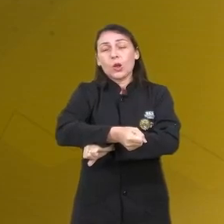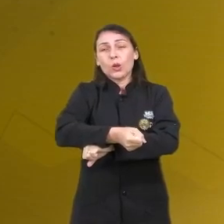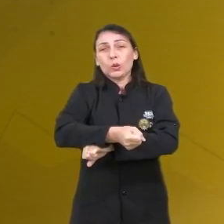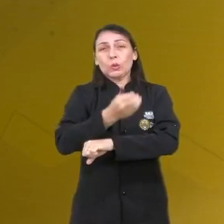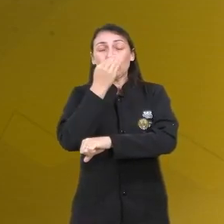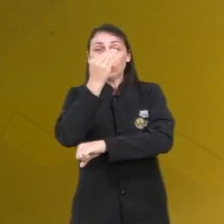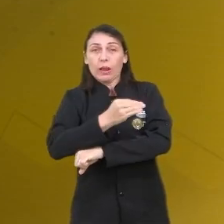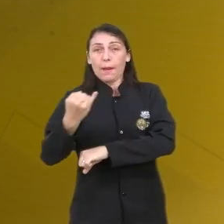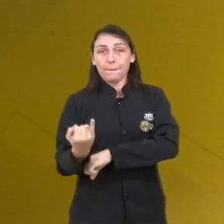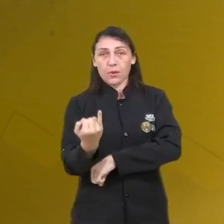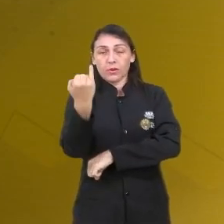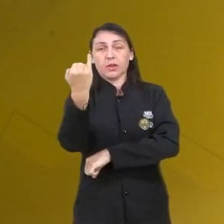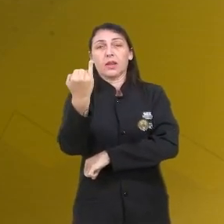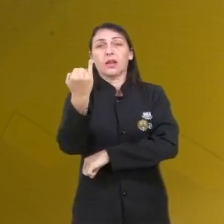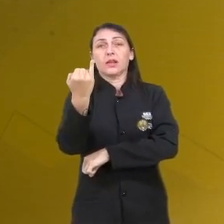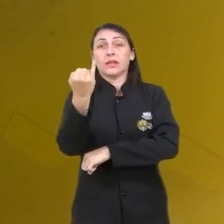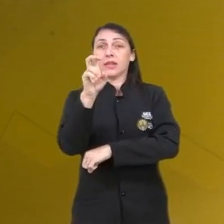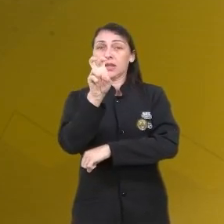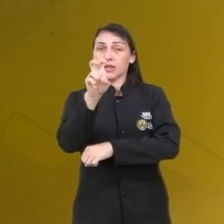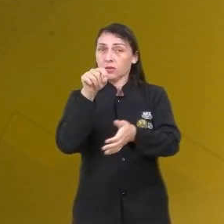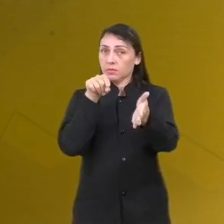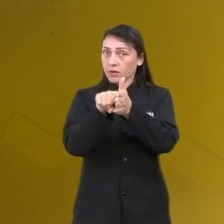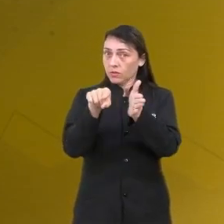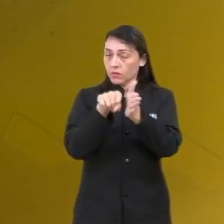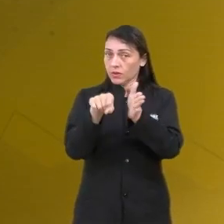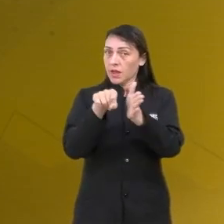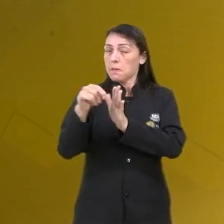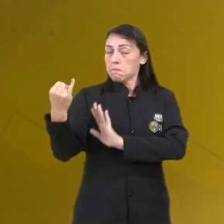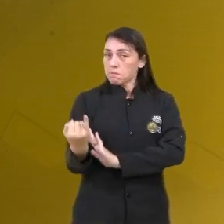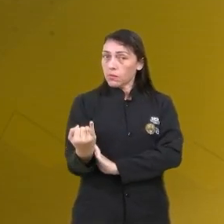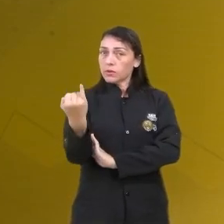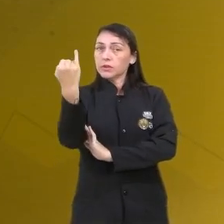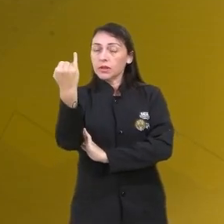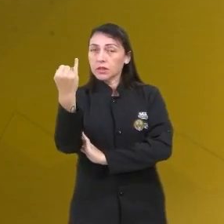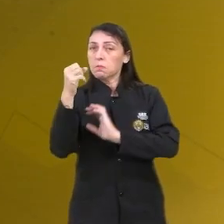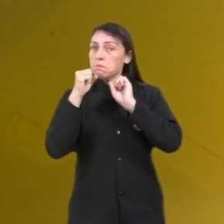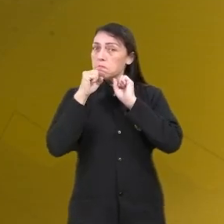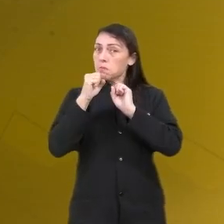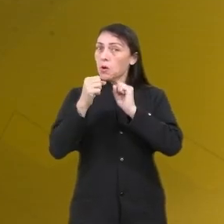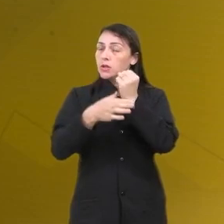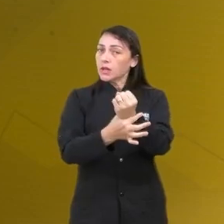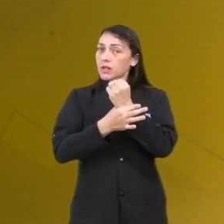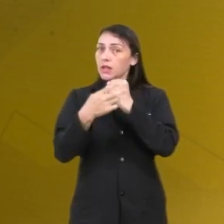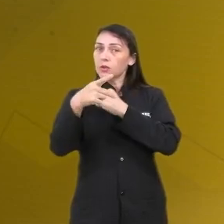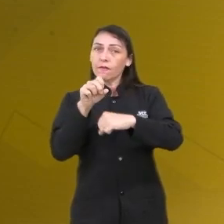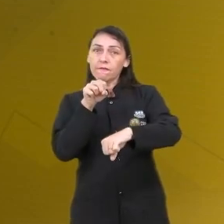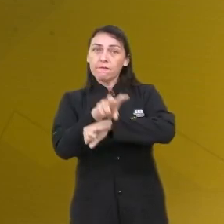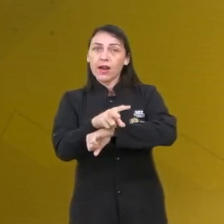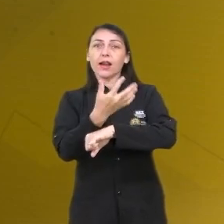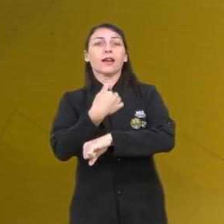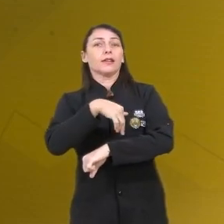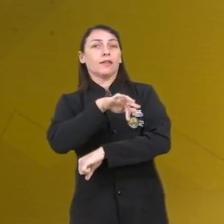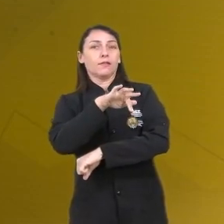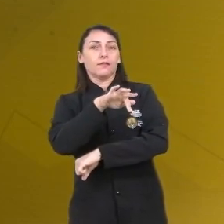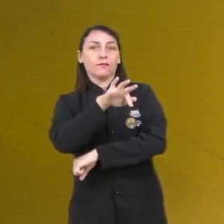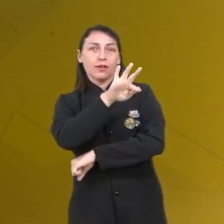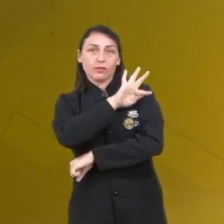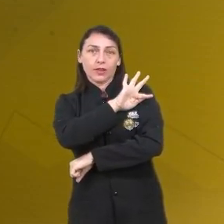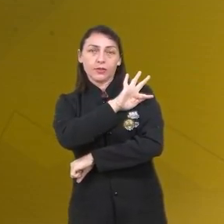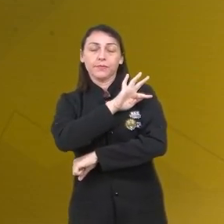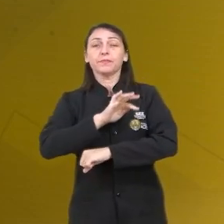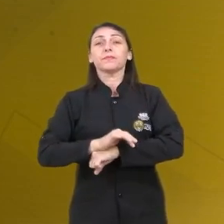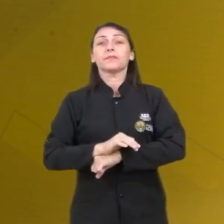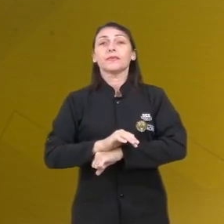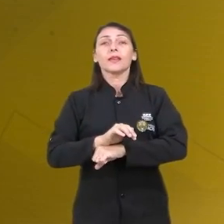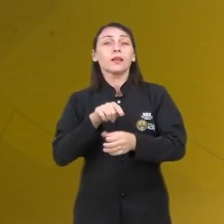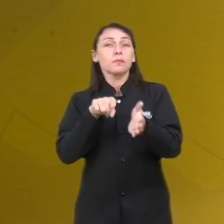a importância dessas 5 questões. Elas são muito importantes e podem garantir aí a sua vaga. Tudo bem? As questões